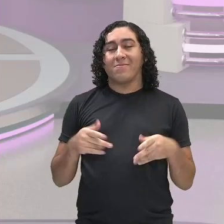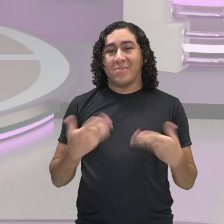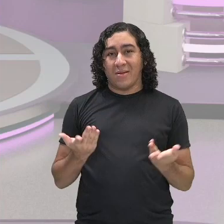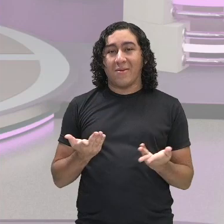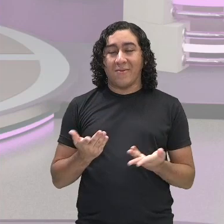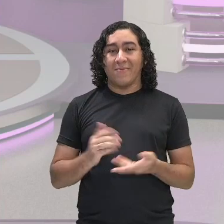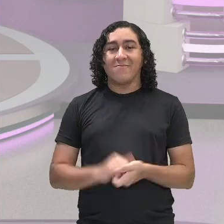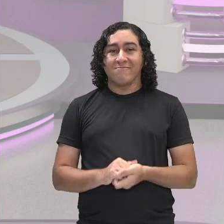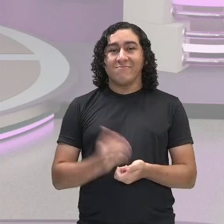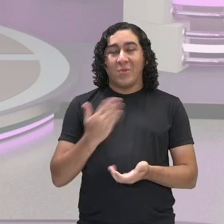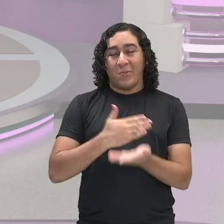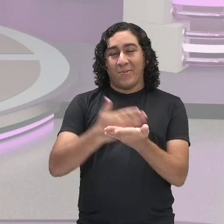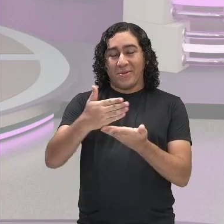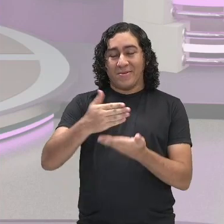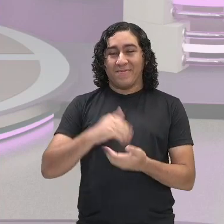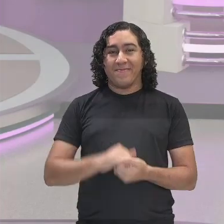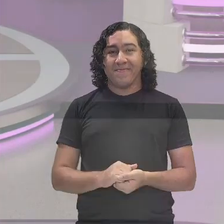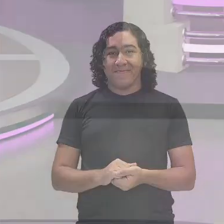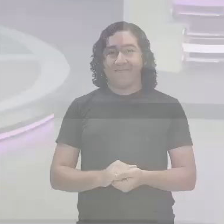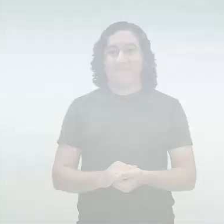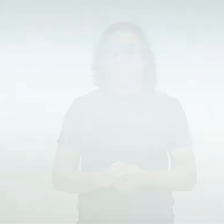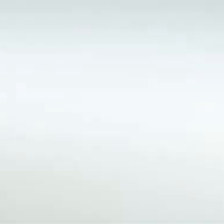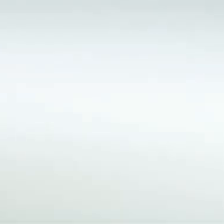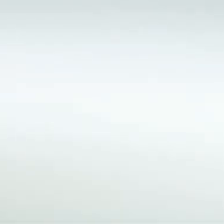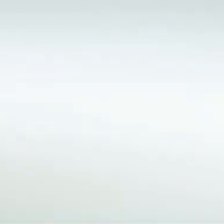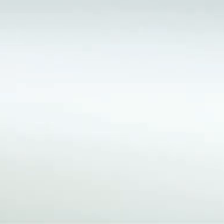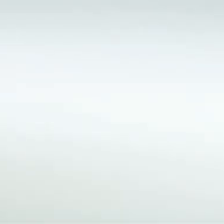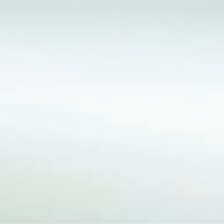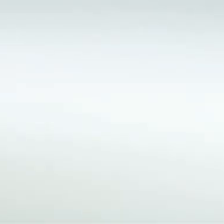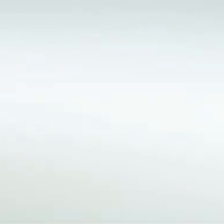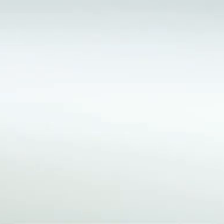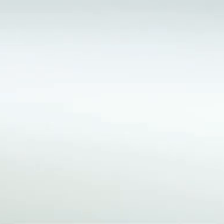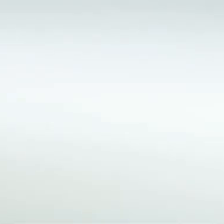bom? Então, vamos ao conteúdo.